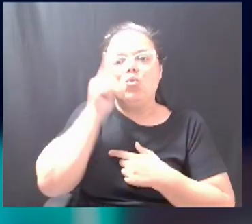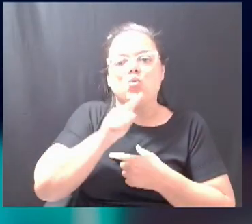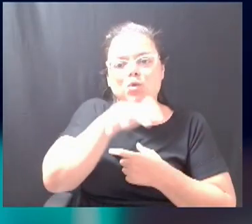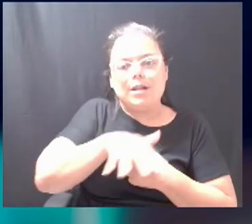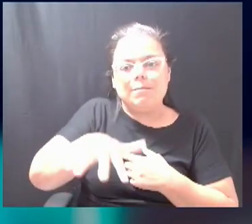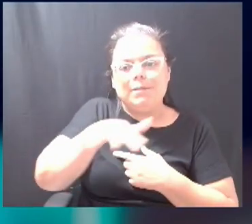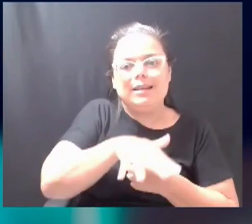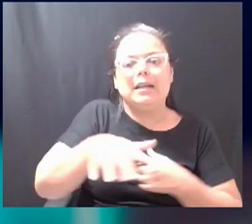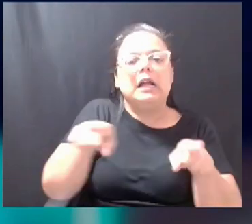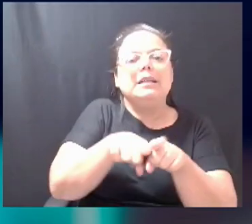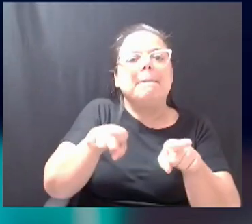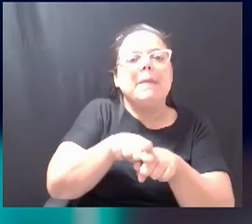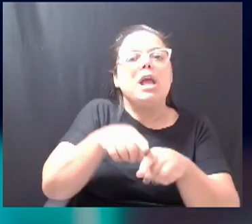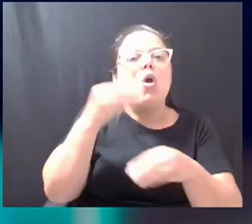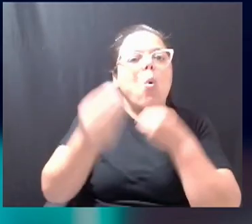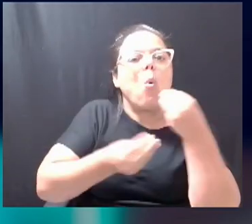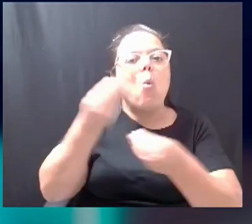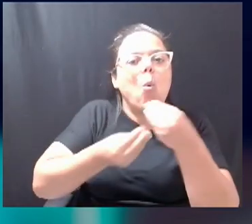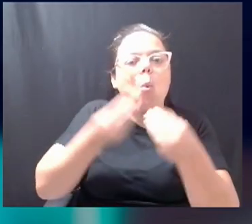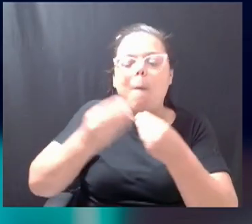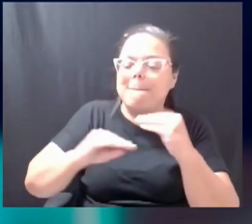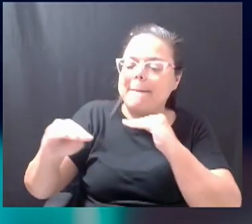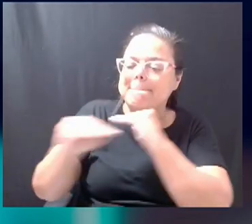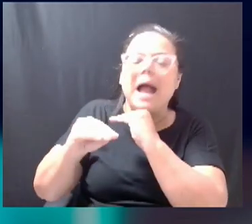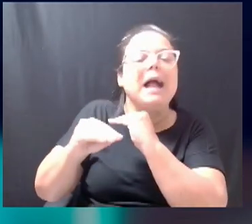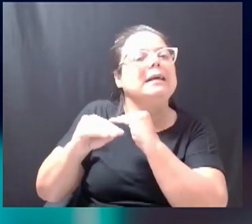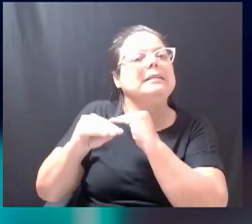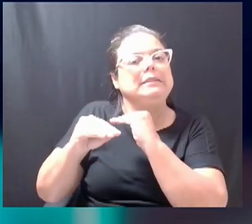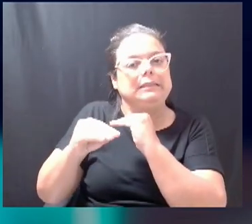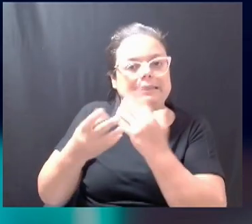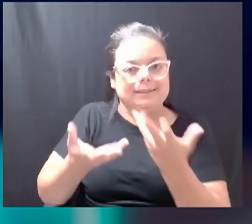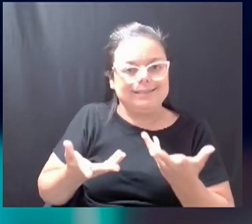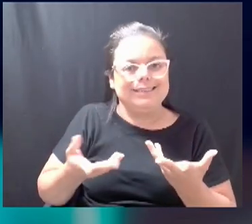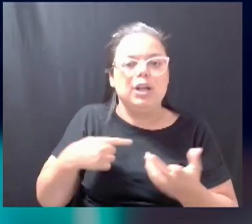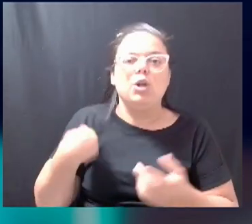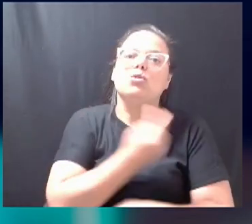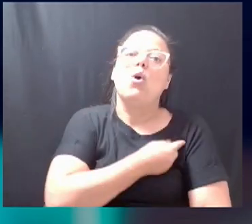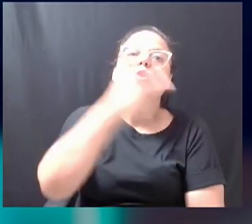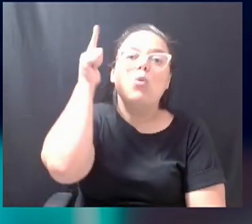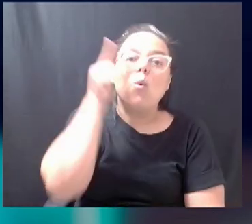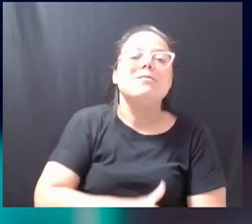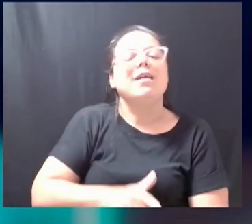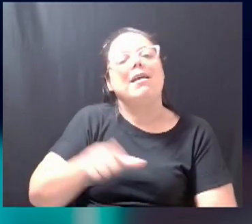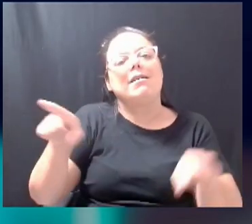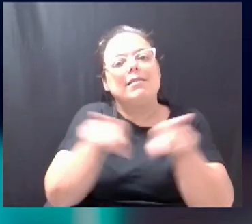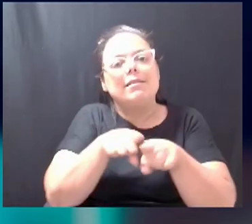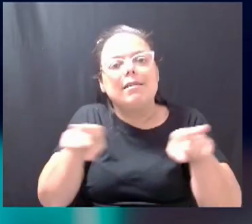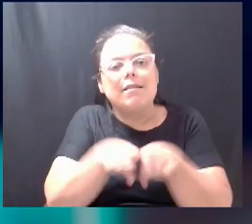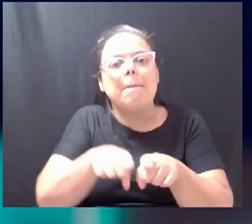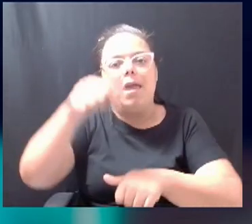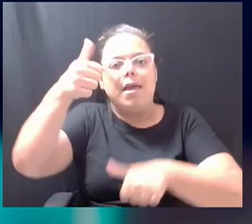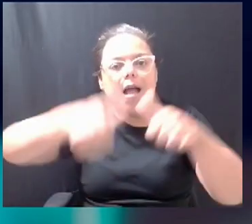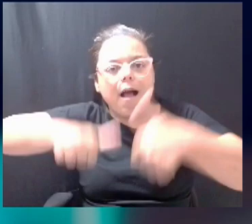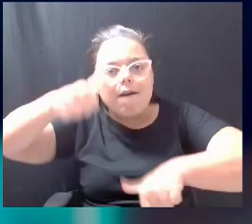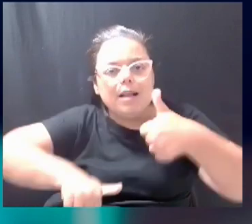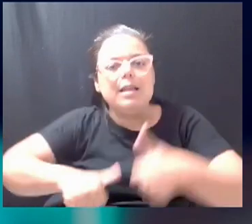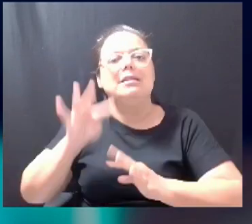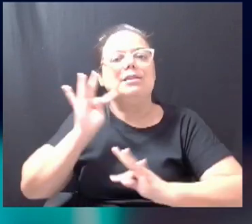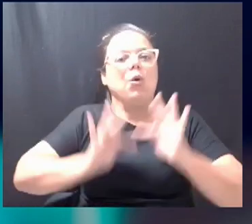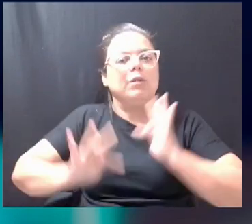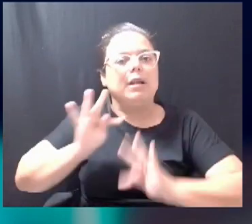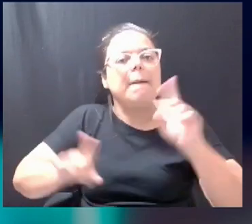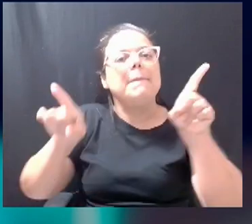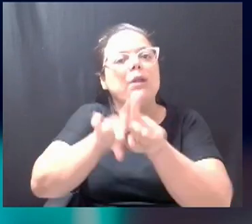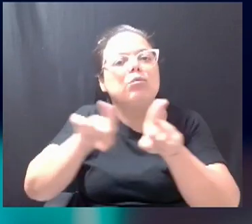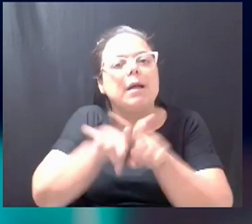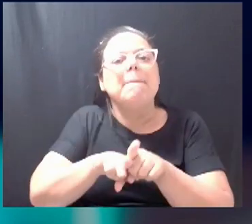não essa vida? Então, a gente já consegue até individualizar a avaliação e o tratamento até. E até